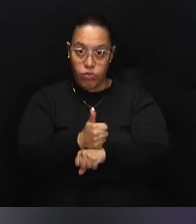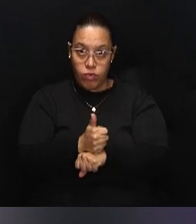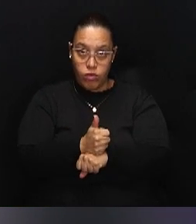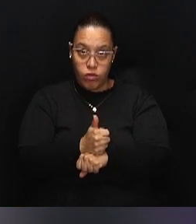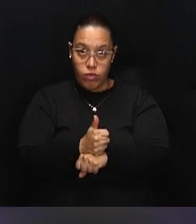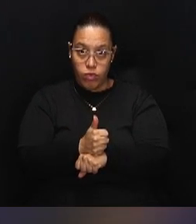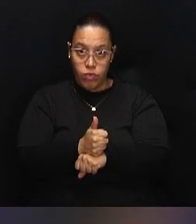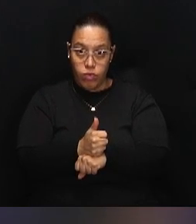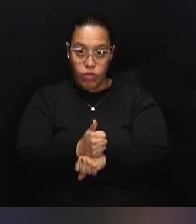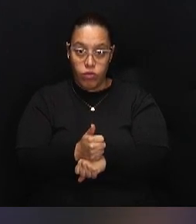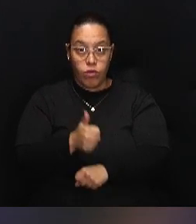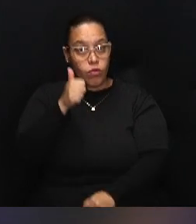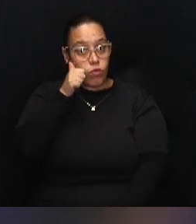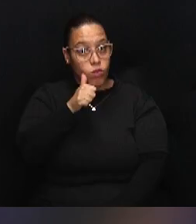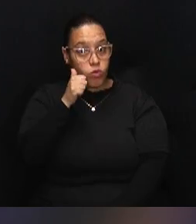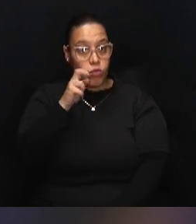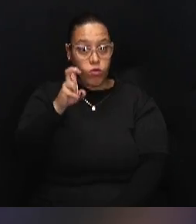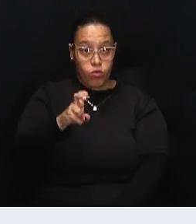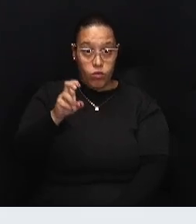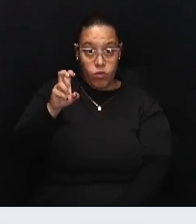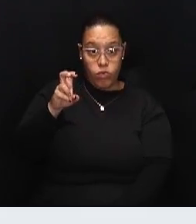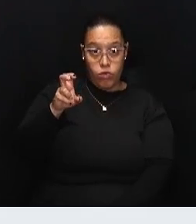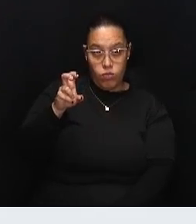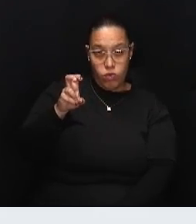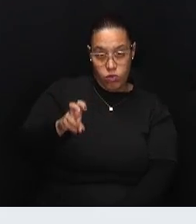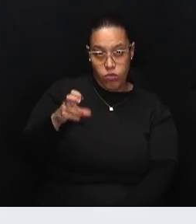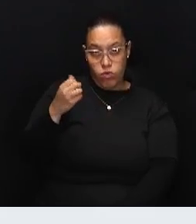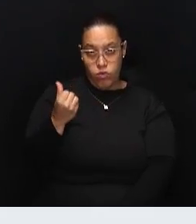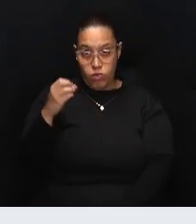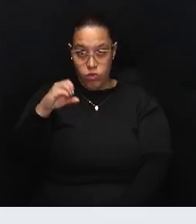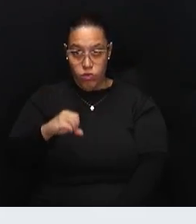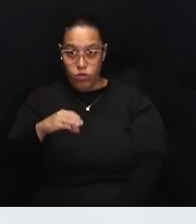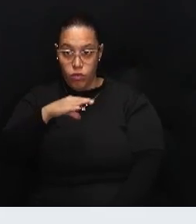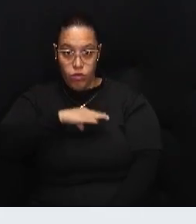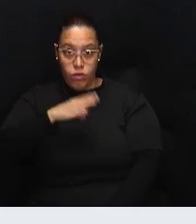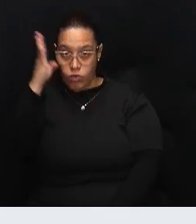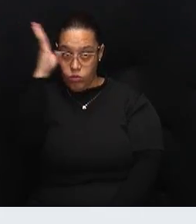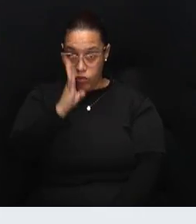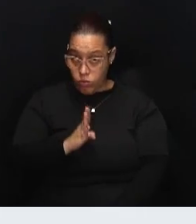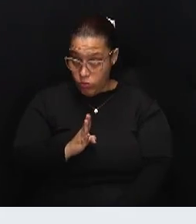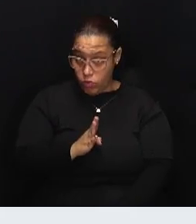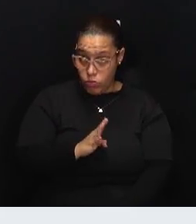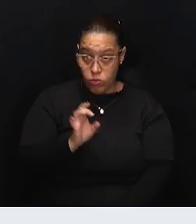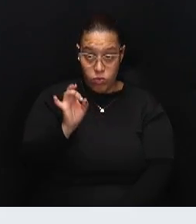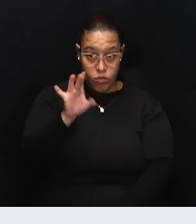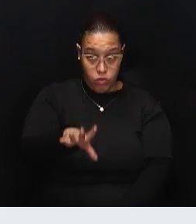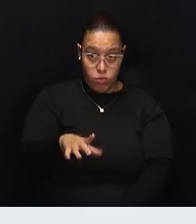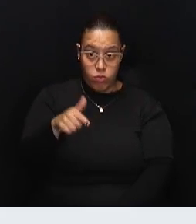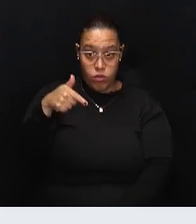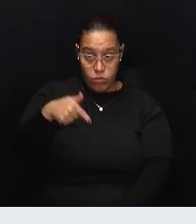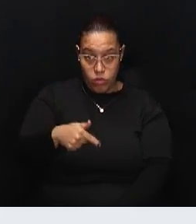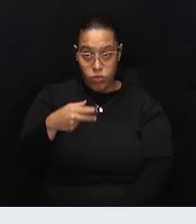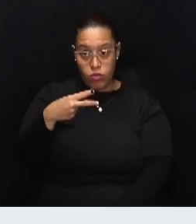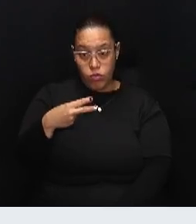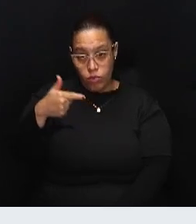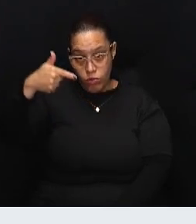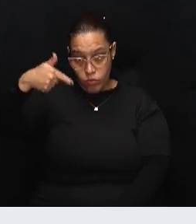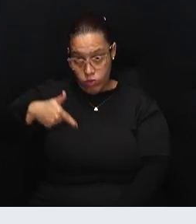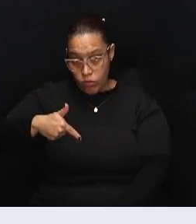eletivos foram ocupados por mulheres. Dos 5.569 municípios brasileiros,